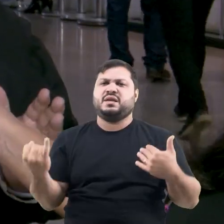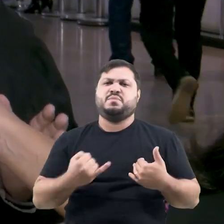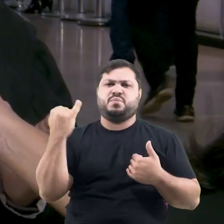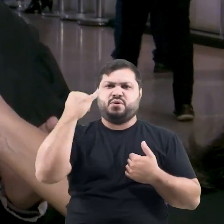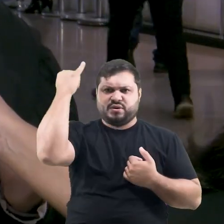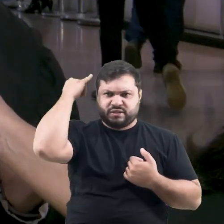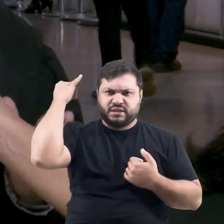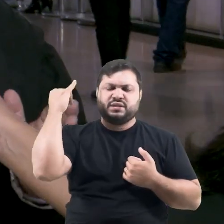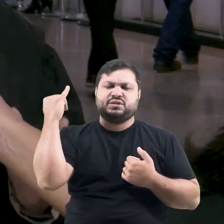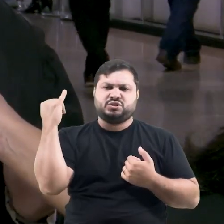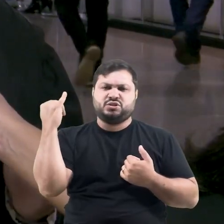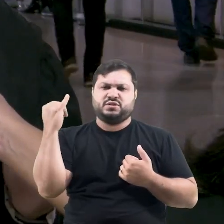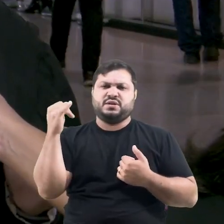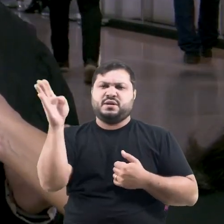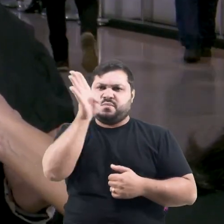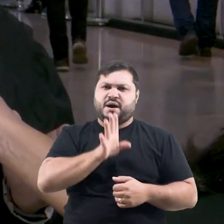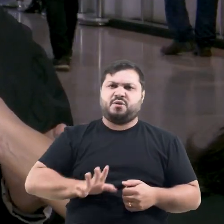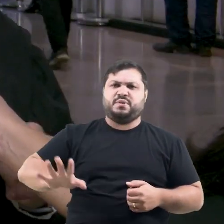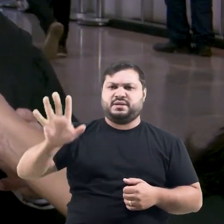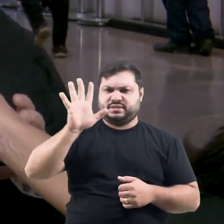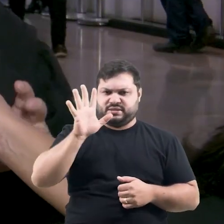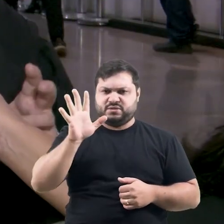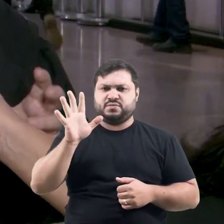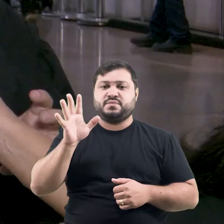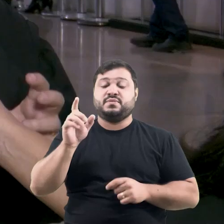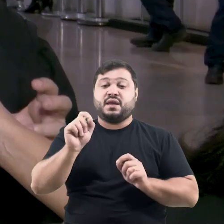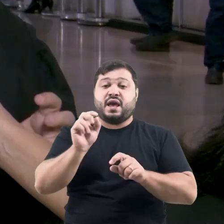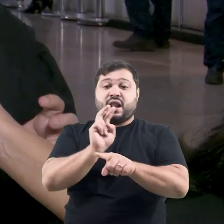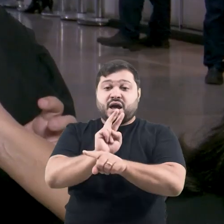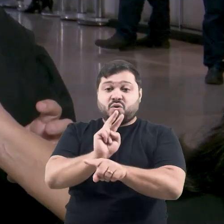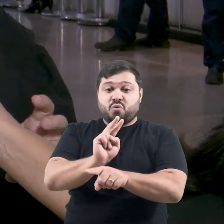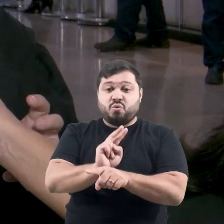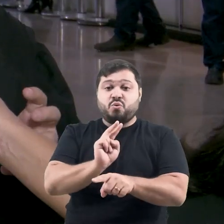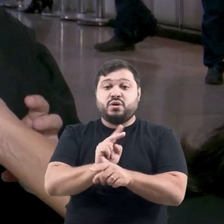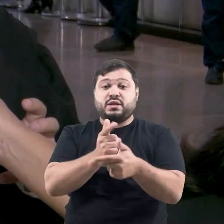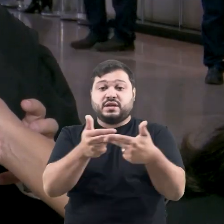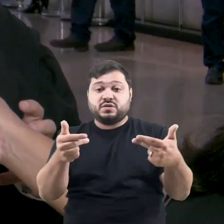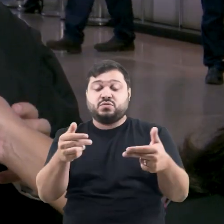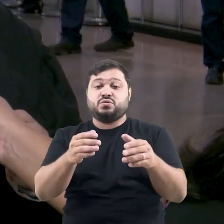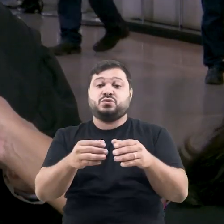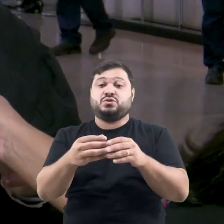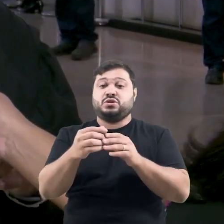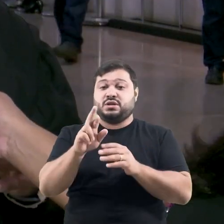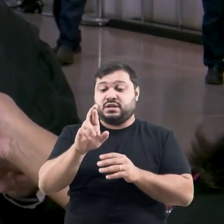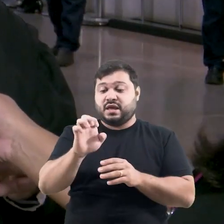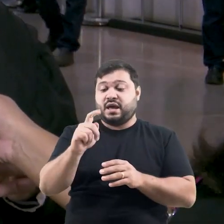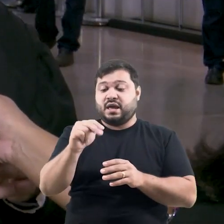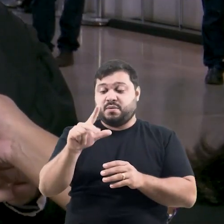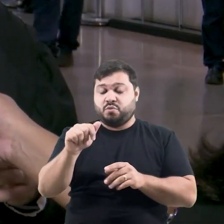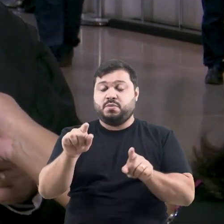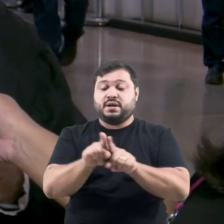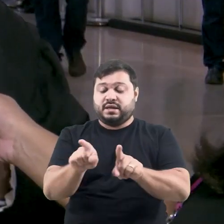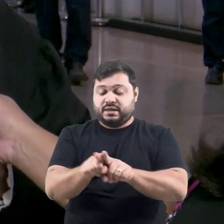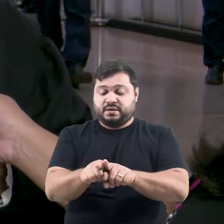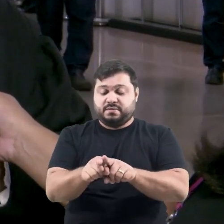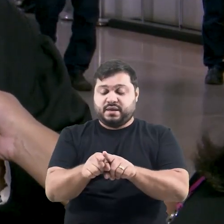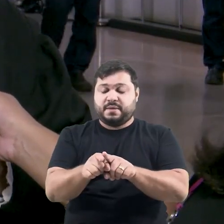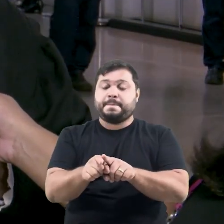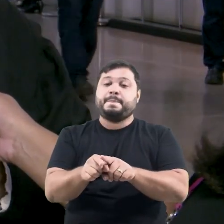importante, relevante para a nação brasileira. Ela que cuida das virtudes republicanas e, ao mesmo